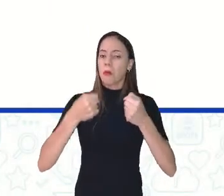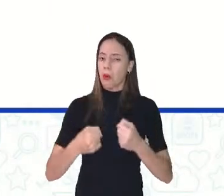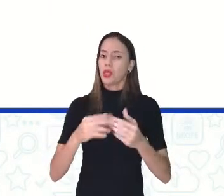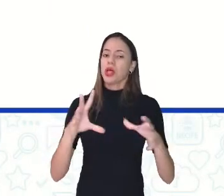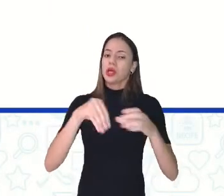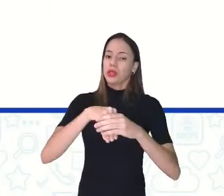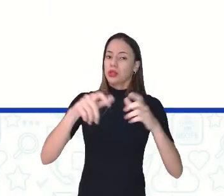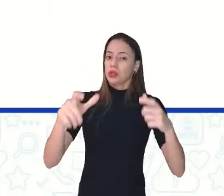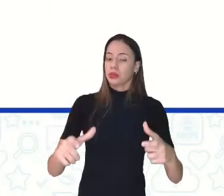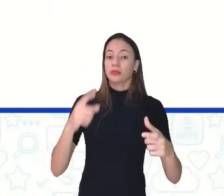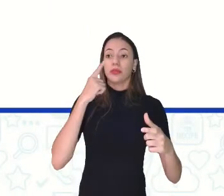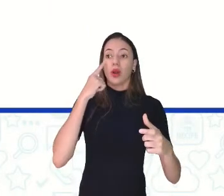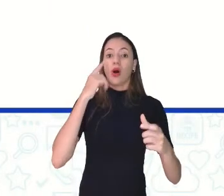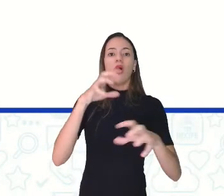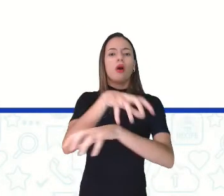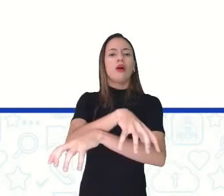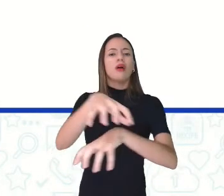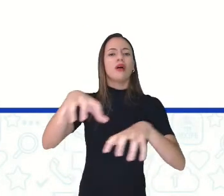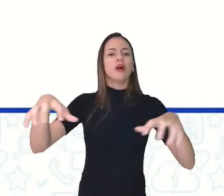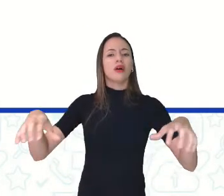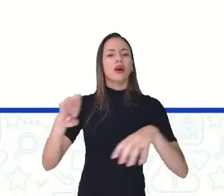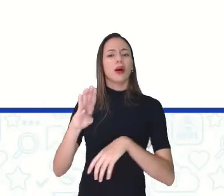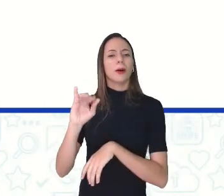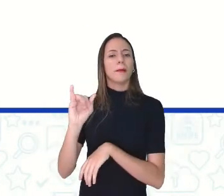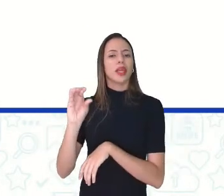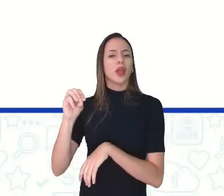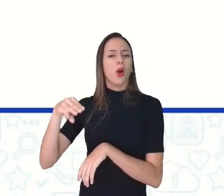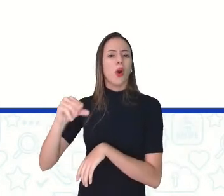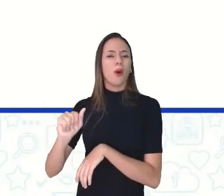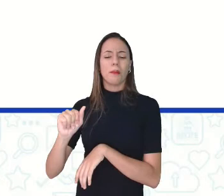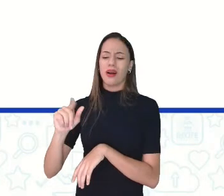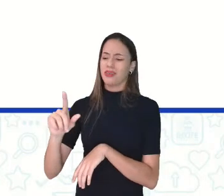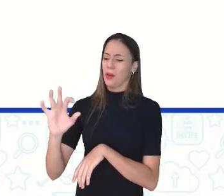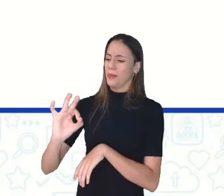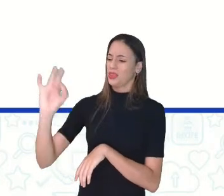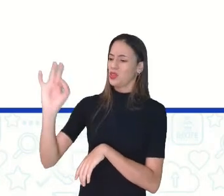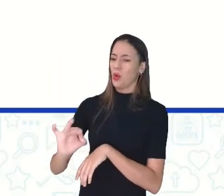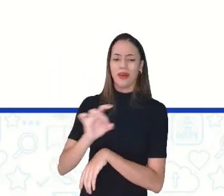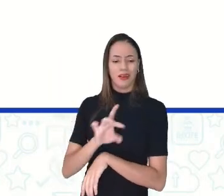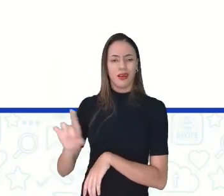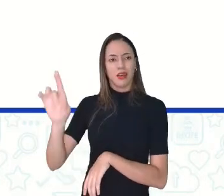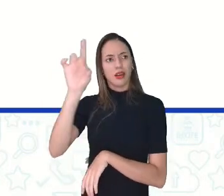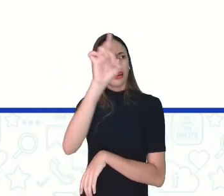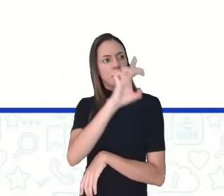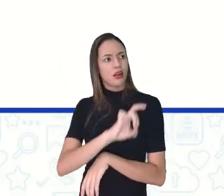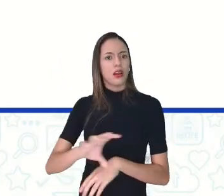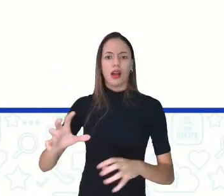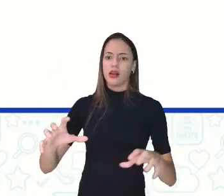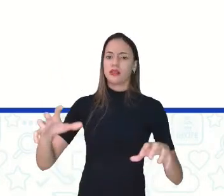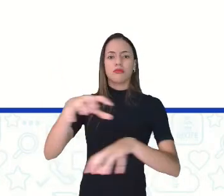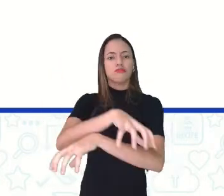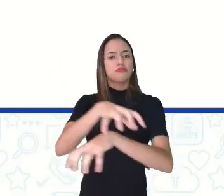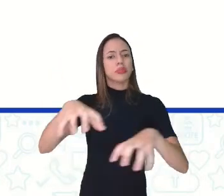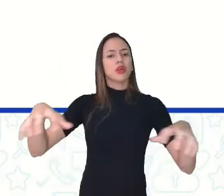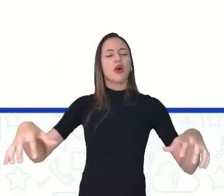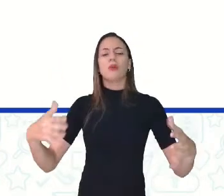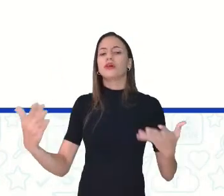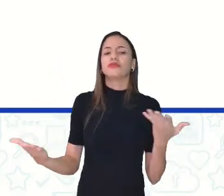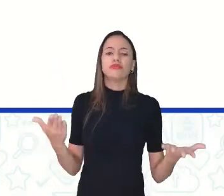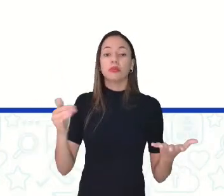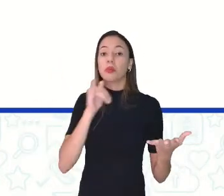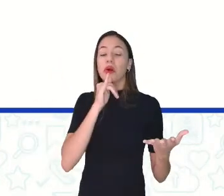por bioma, né? E aí, mas qual a porcentagem de unidades de conservação por bioma? Que é importante a gente saber, né? E dentro